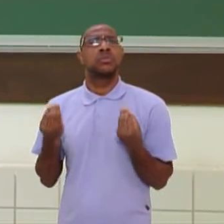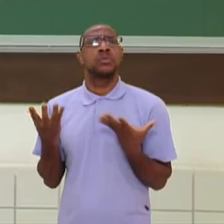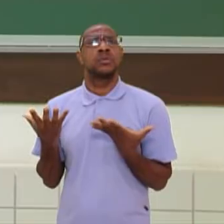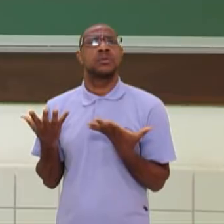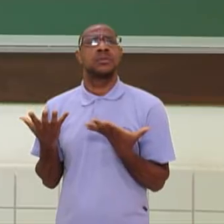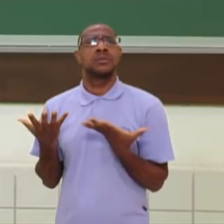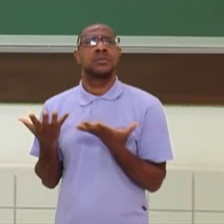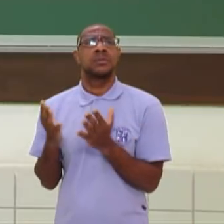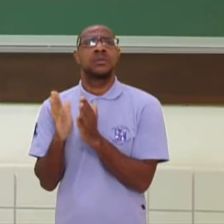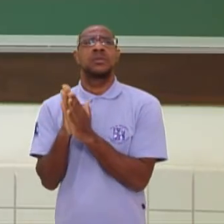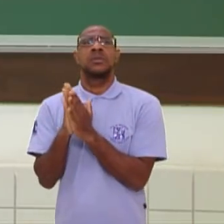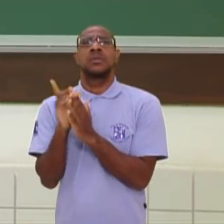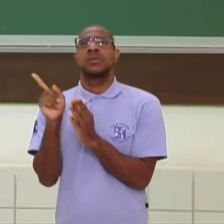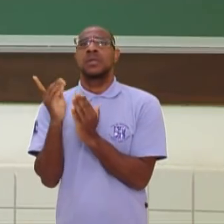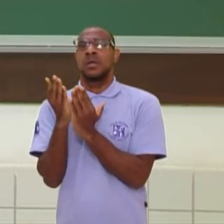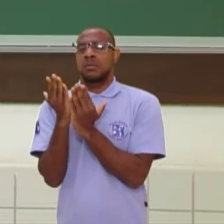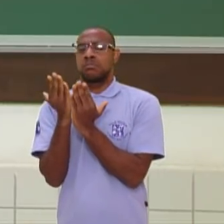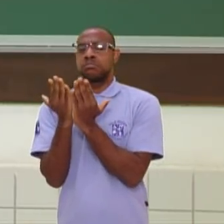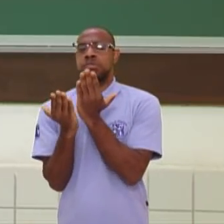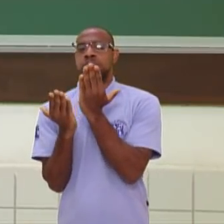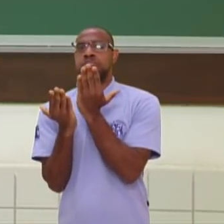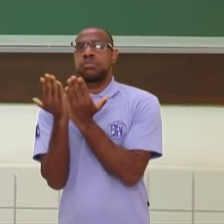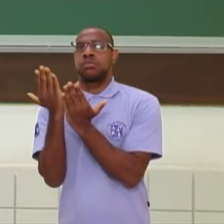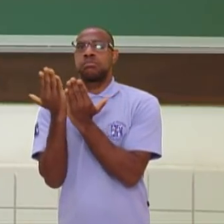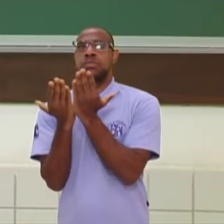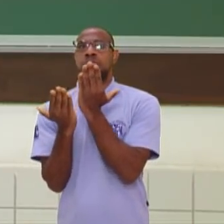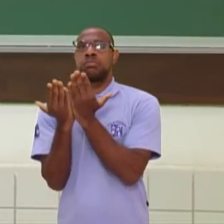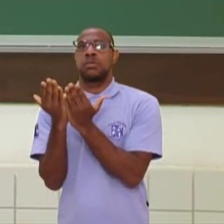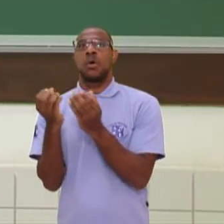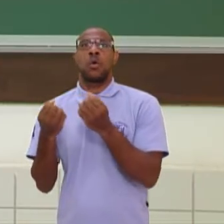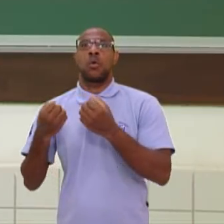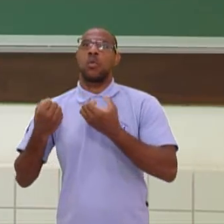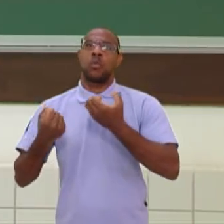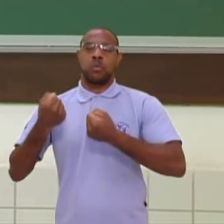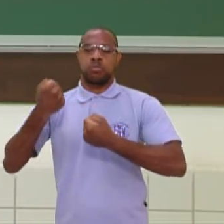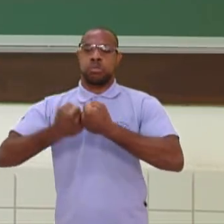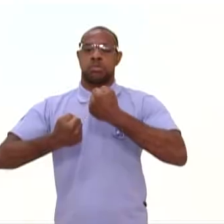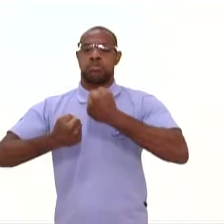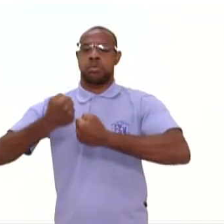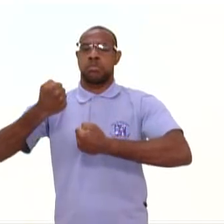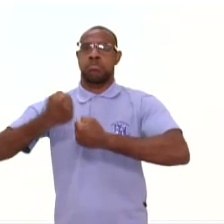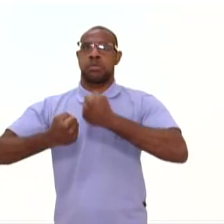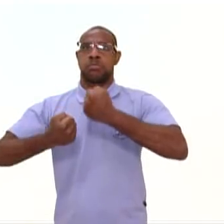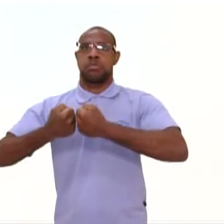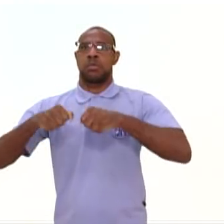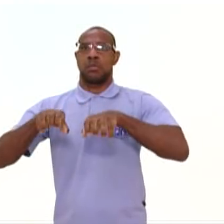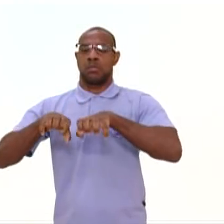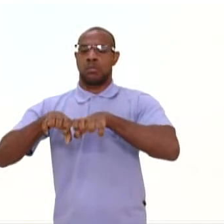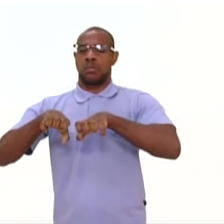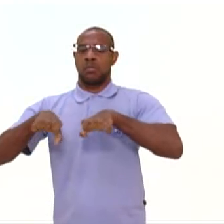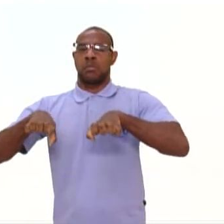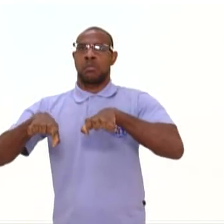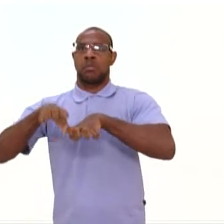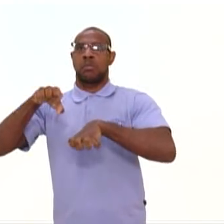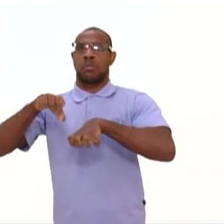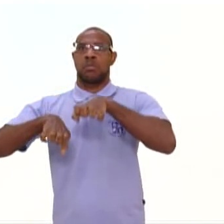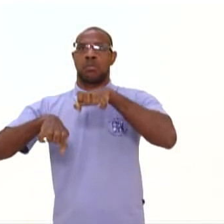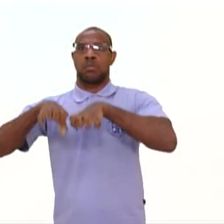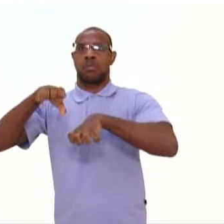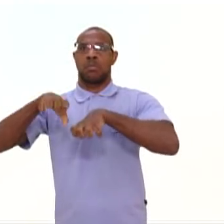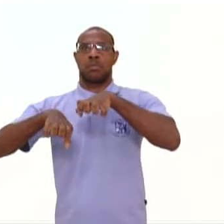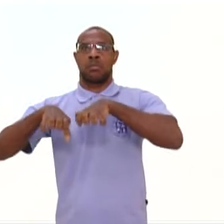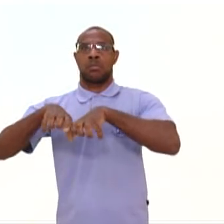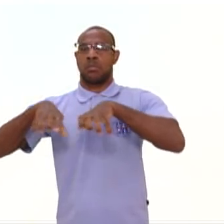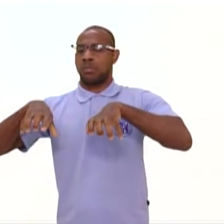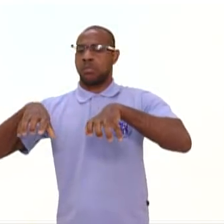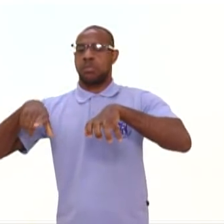geológica e está fazendo isso aqui, ó, está raspando uma placa tectônica na outra, por exemplo. O que acontece? Esse é o ponto. Quando você